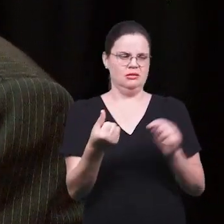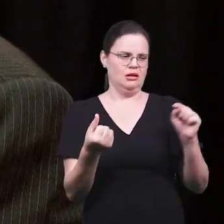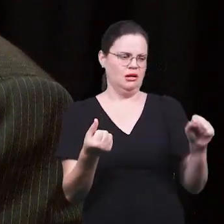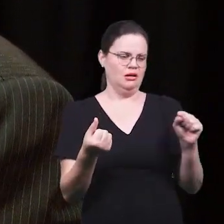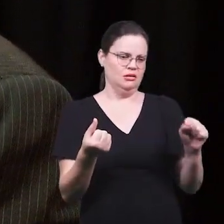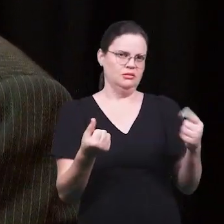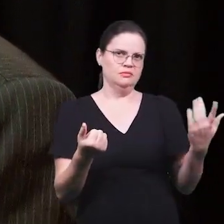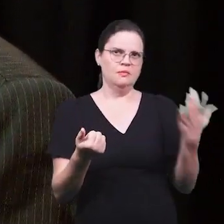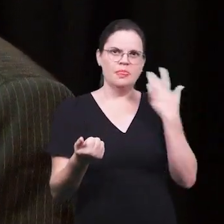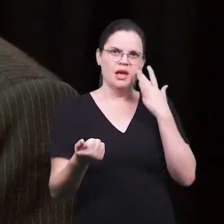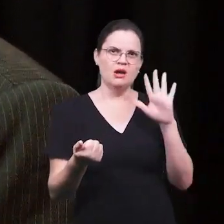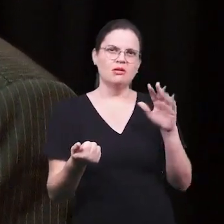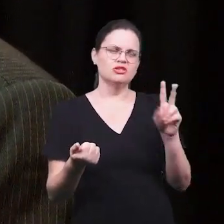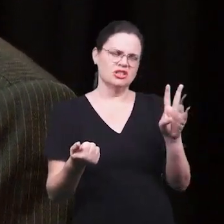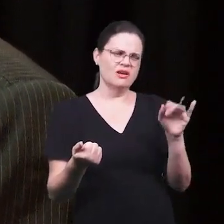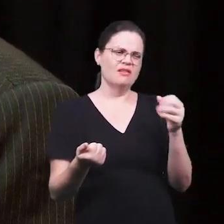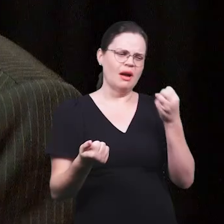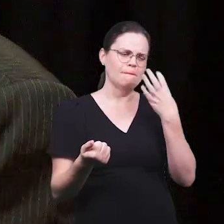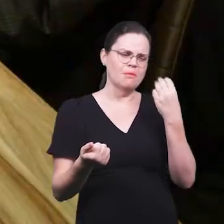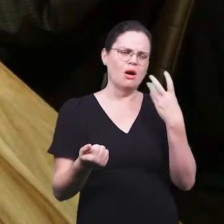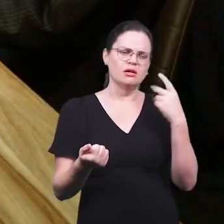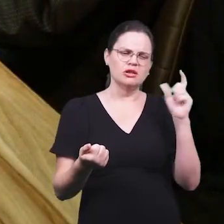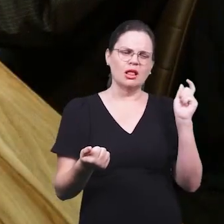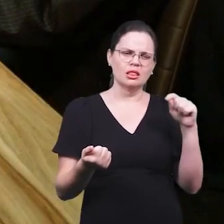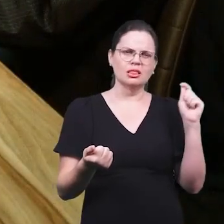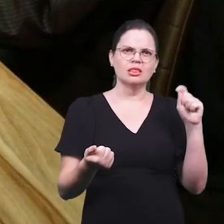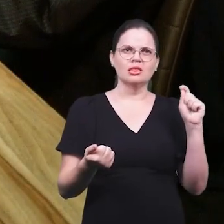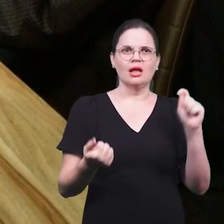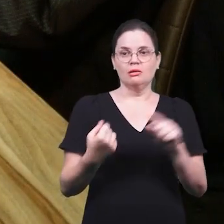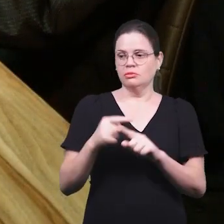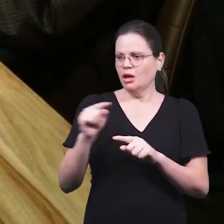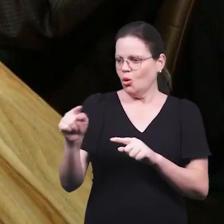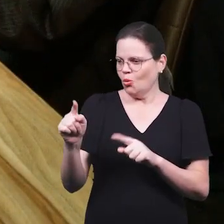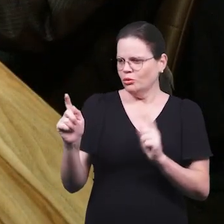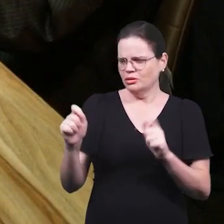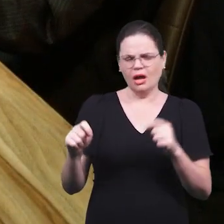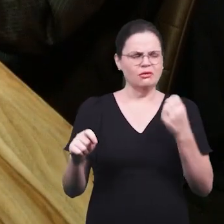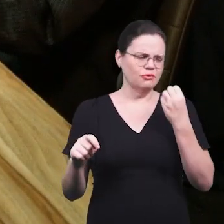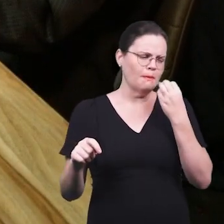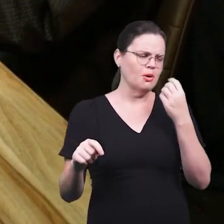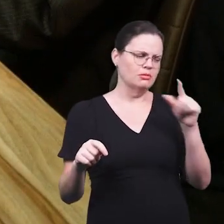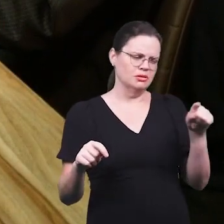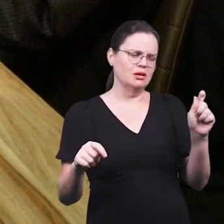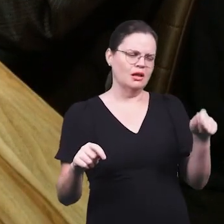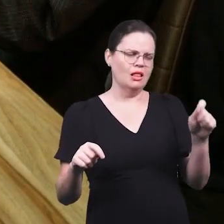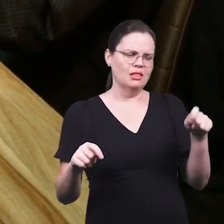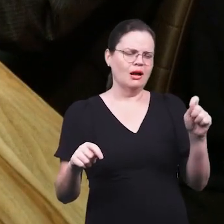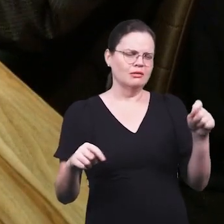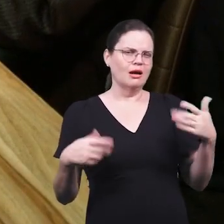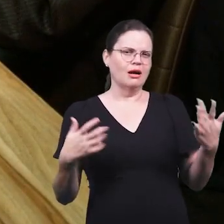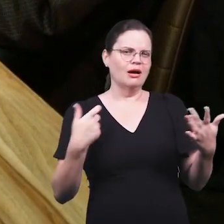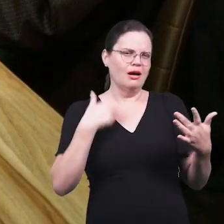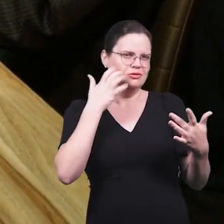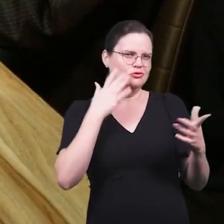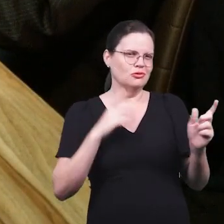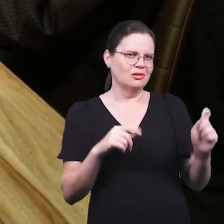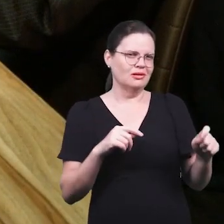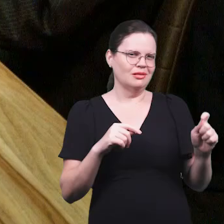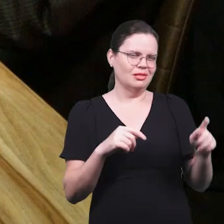ficar no TSE. Muito bem colocado, claro. Quem pode o mais, pode o menos, vamos pensar assim, isso, né? Afinal de contas,